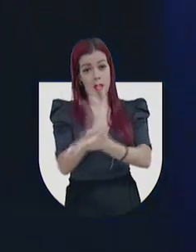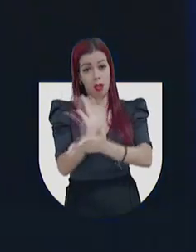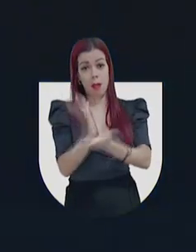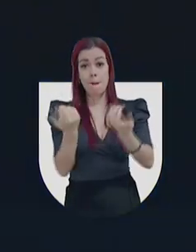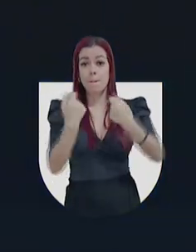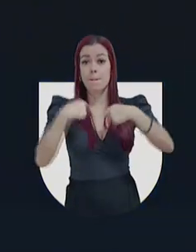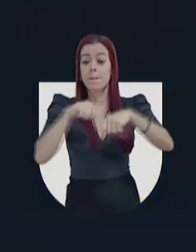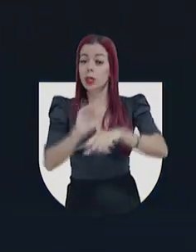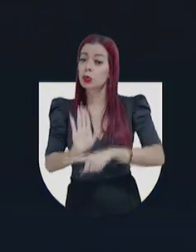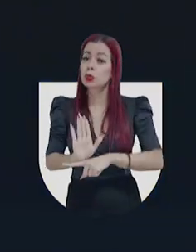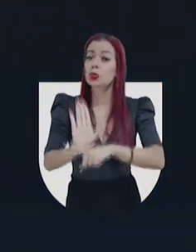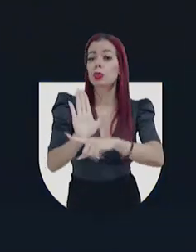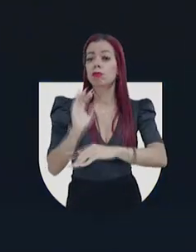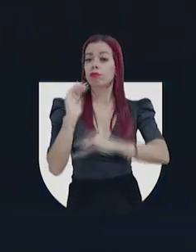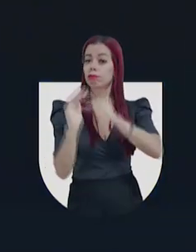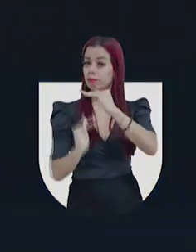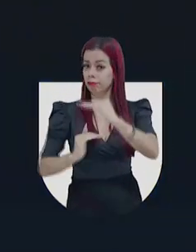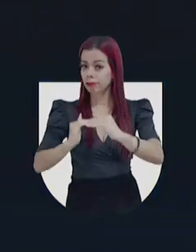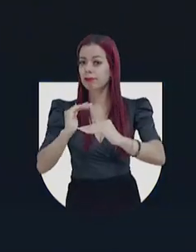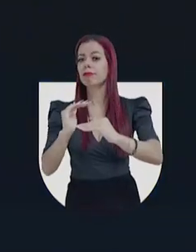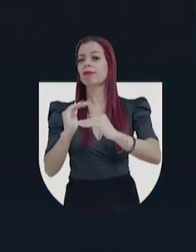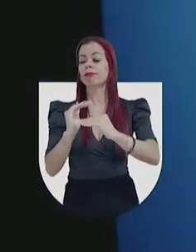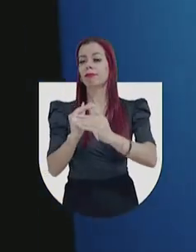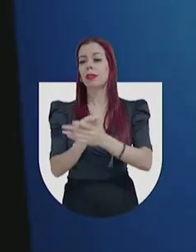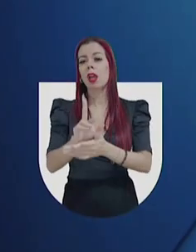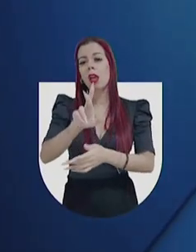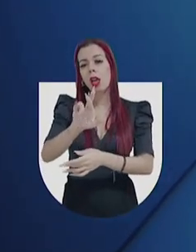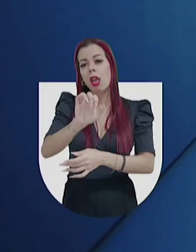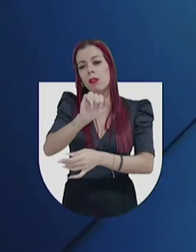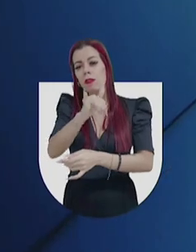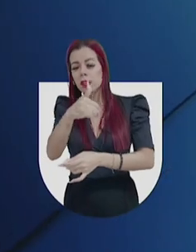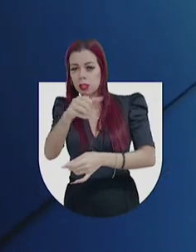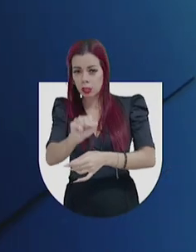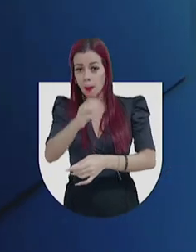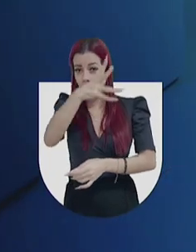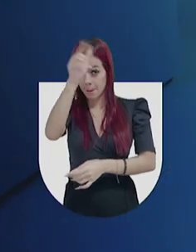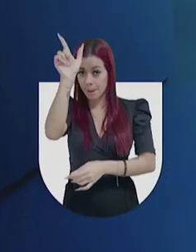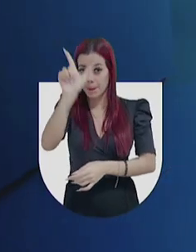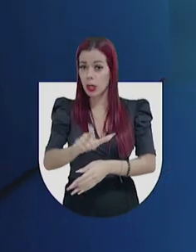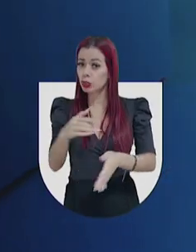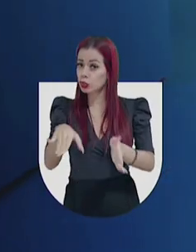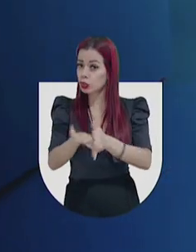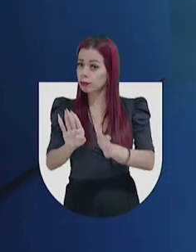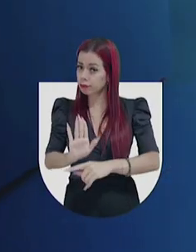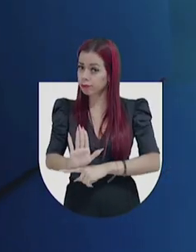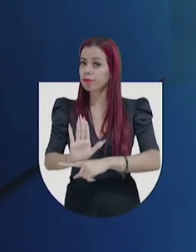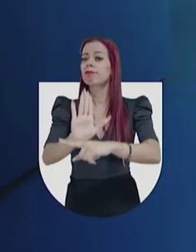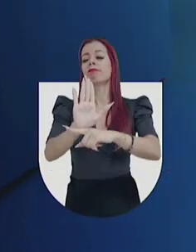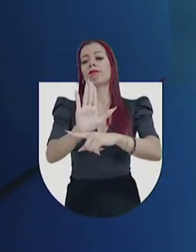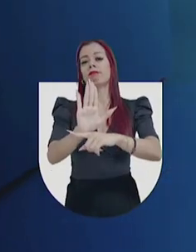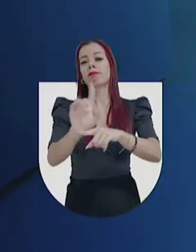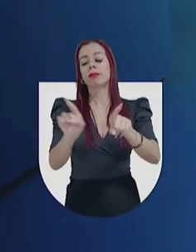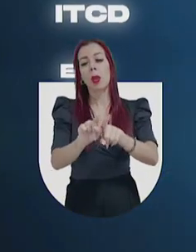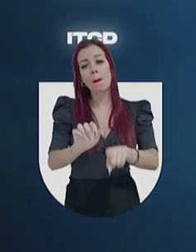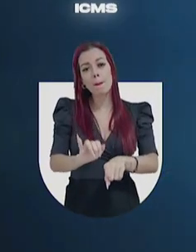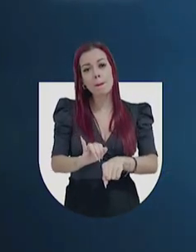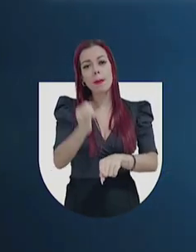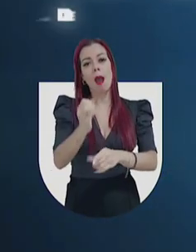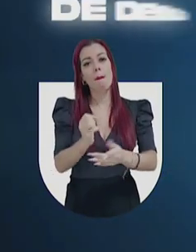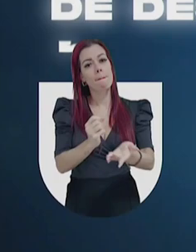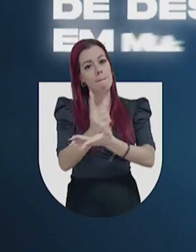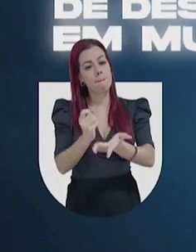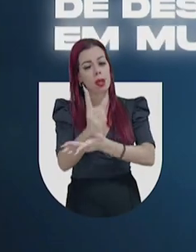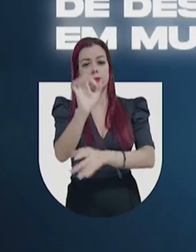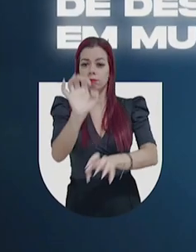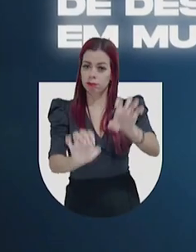alguns casos, a gente precisa de ajuda para superar. E o Refis do governo de Mato Grosso do Sul chegou para te dar essa força. É a sua